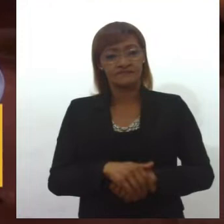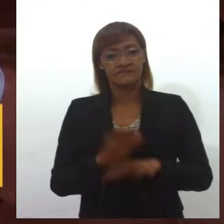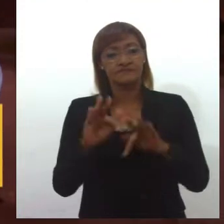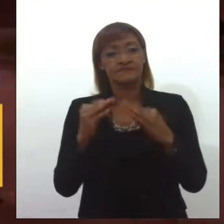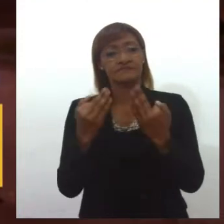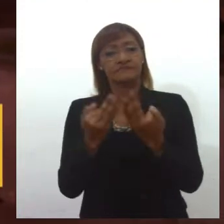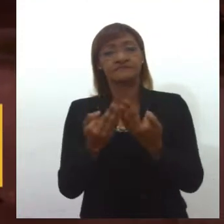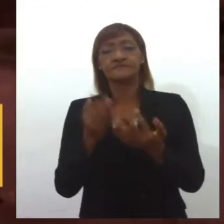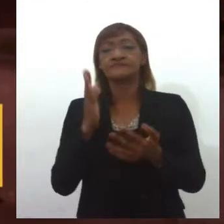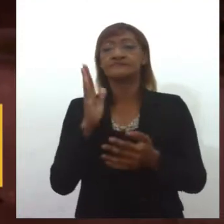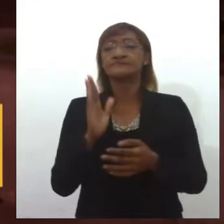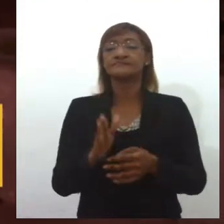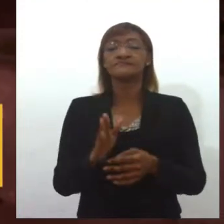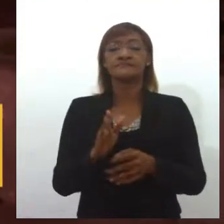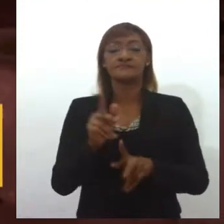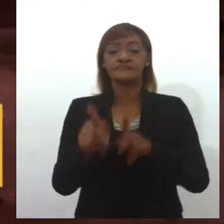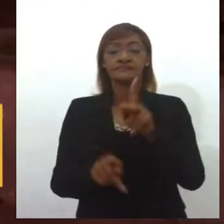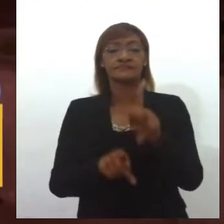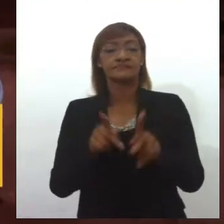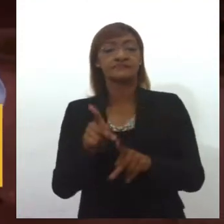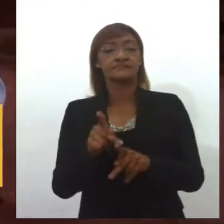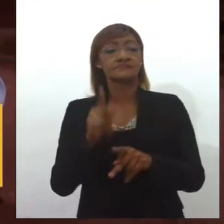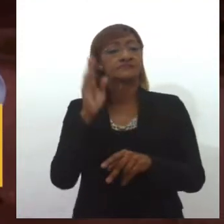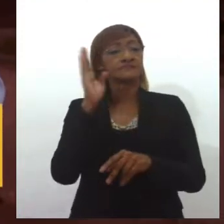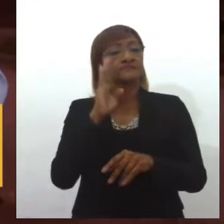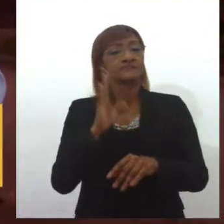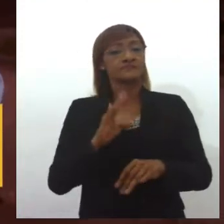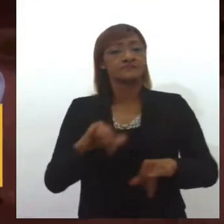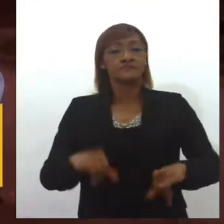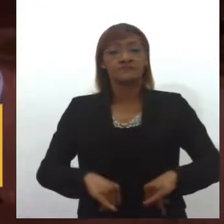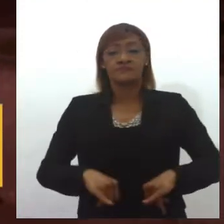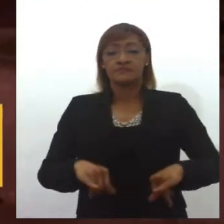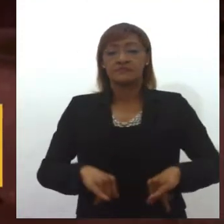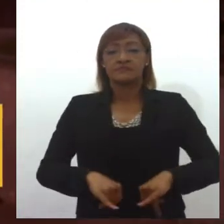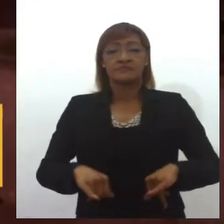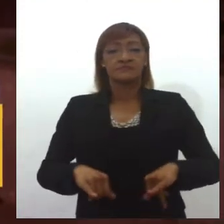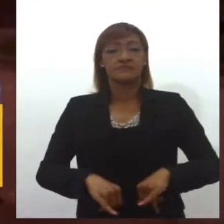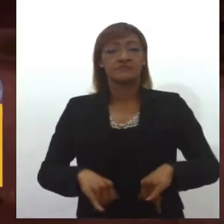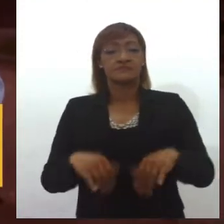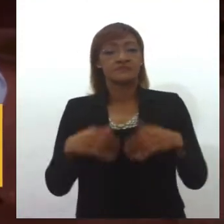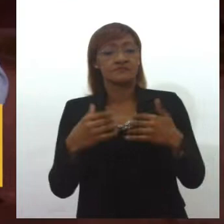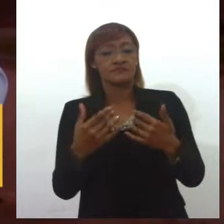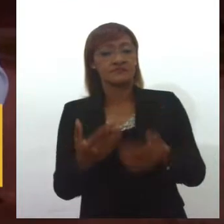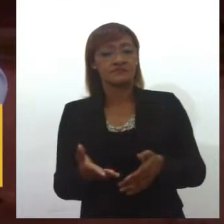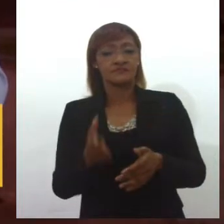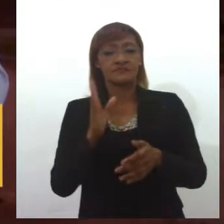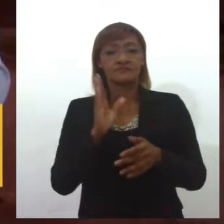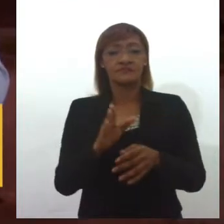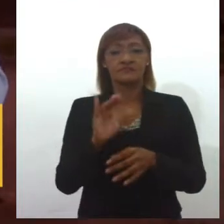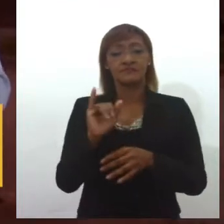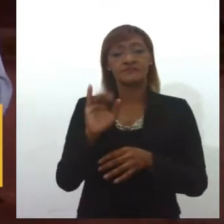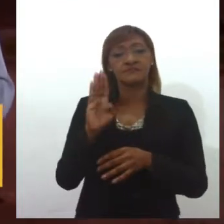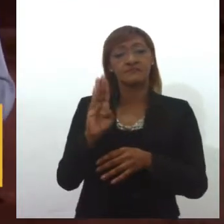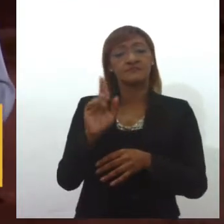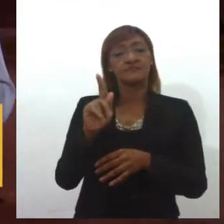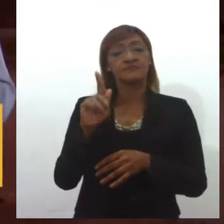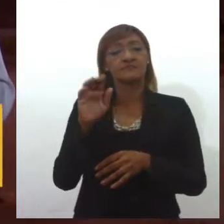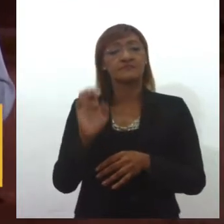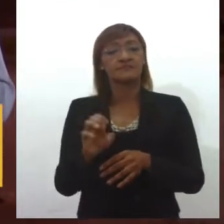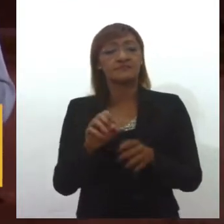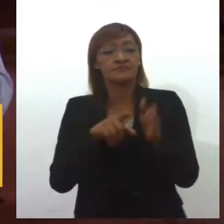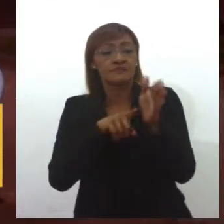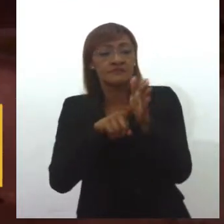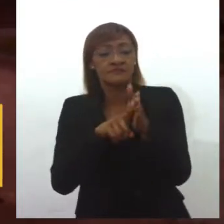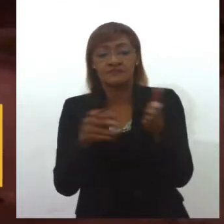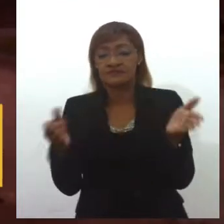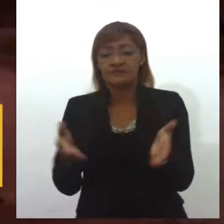altas de preço, a população brasileira tem sofrido com a queda na renda. Segundo dados do IBGE, o número de